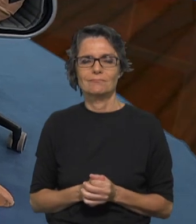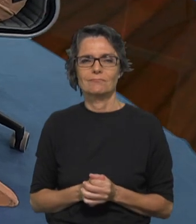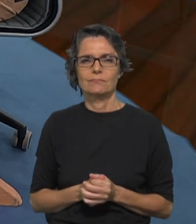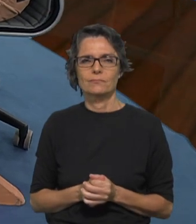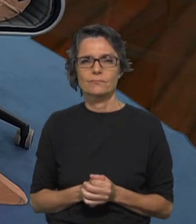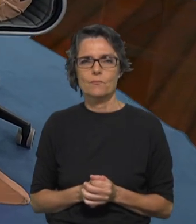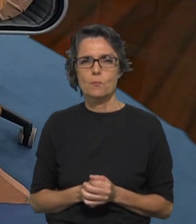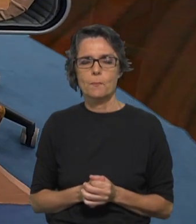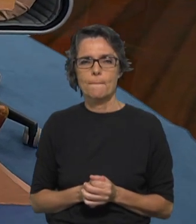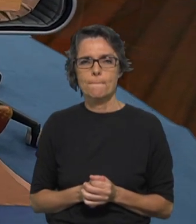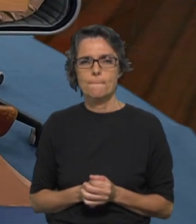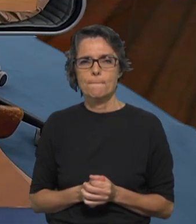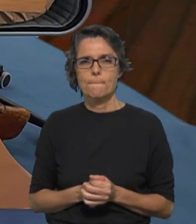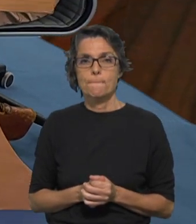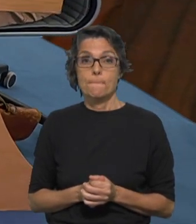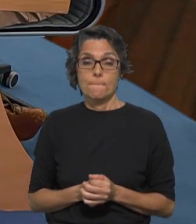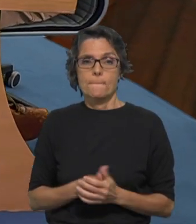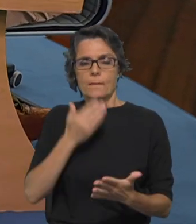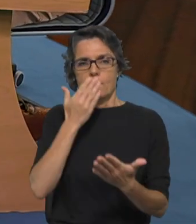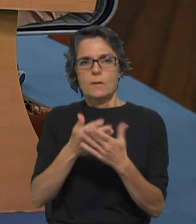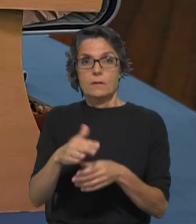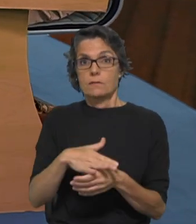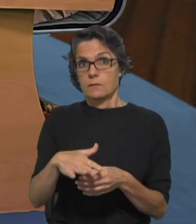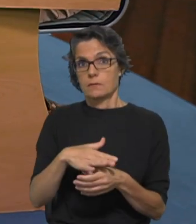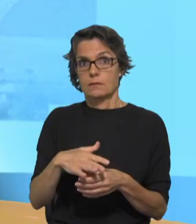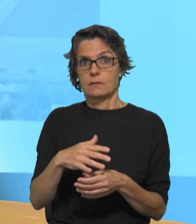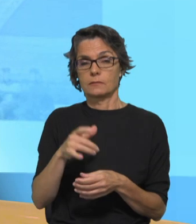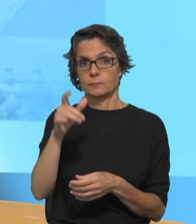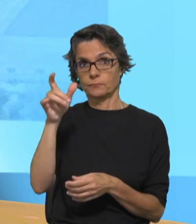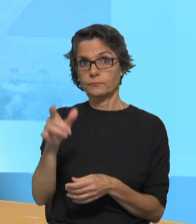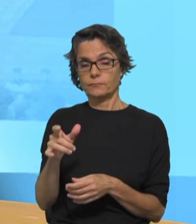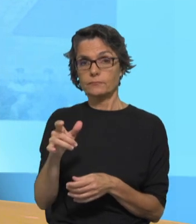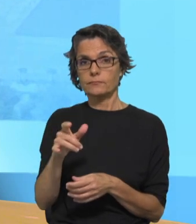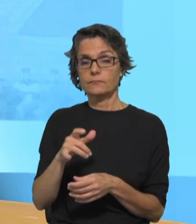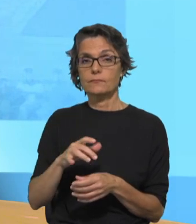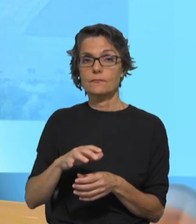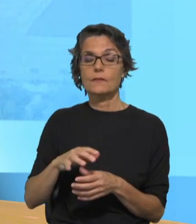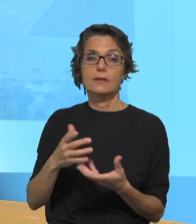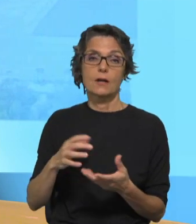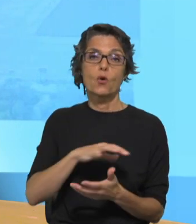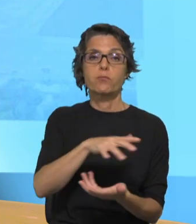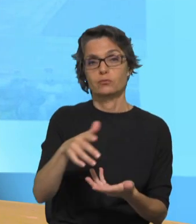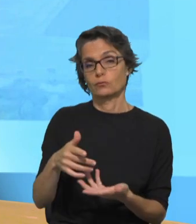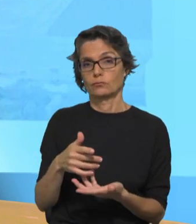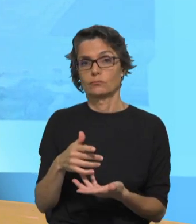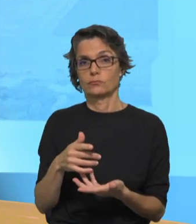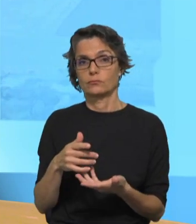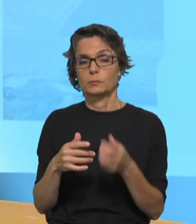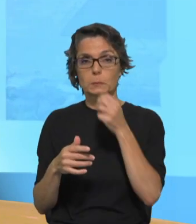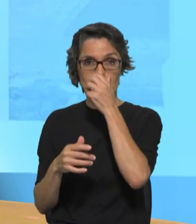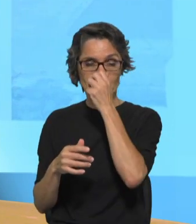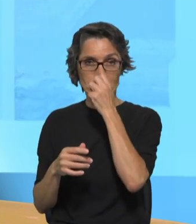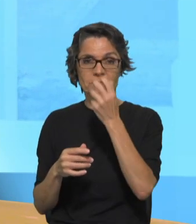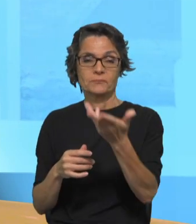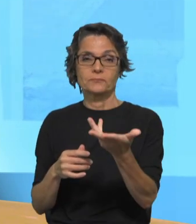Temos aqui, então, alguém que não gravita no universo judaico, não é? Pois, e que é